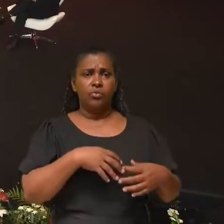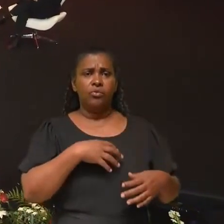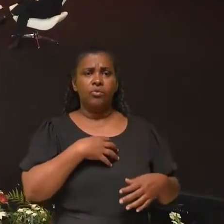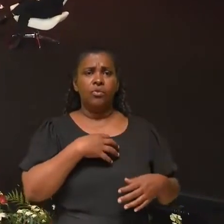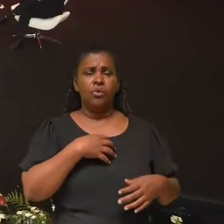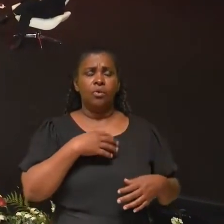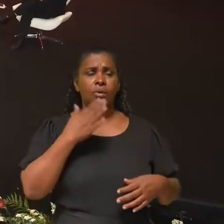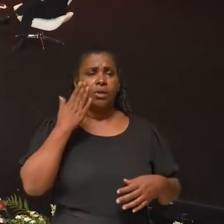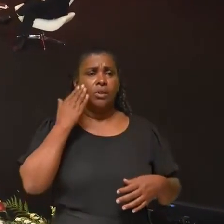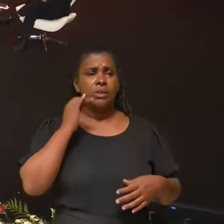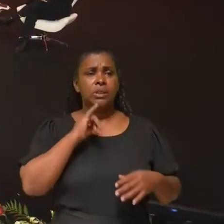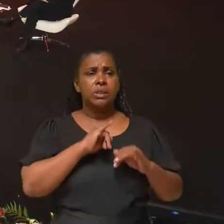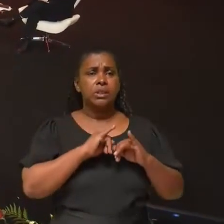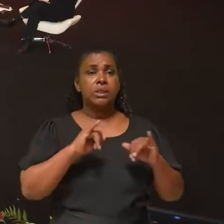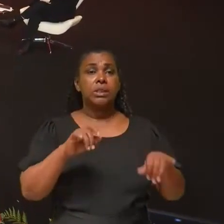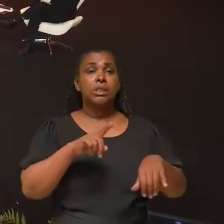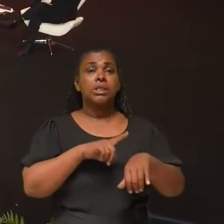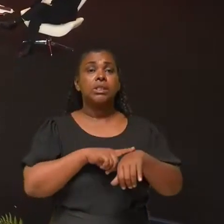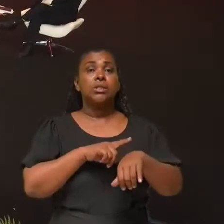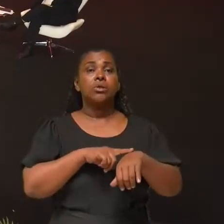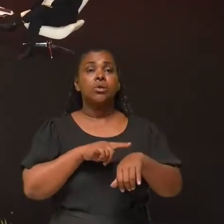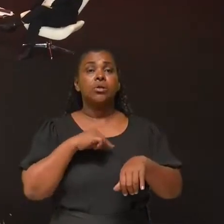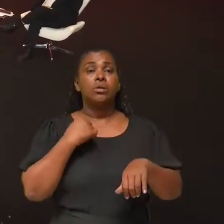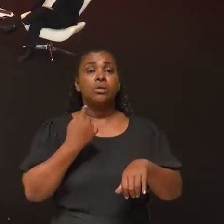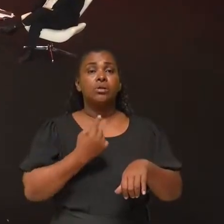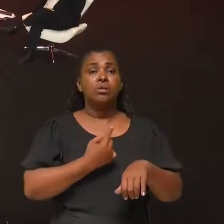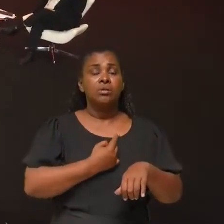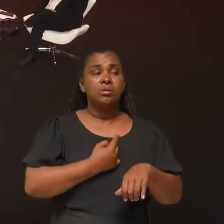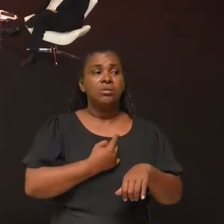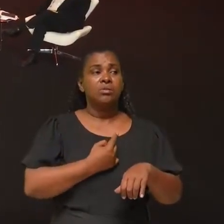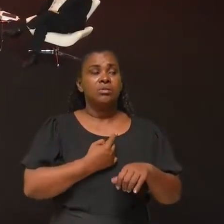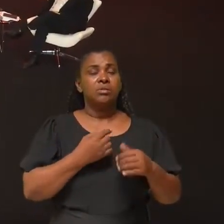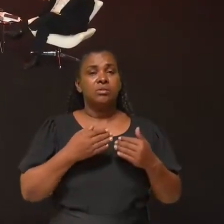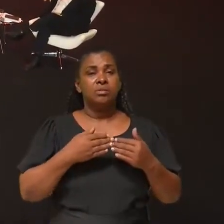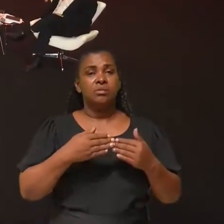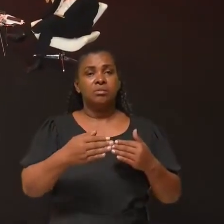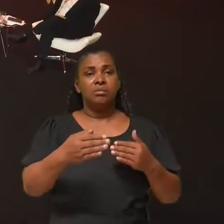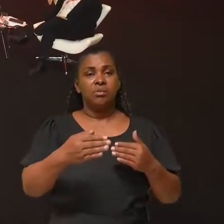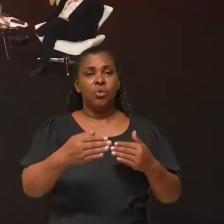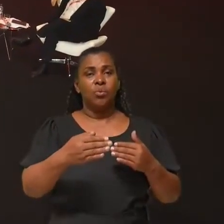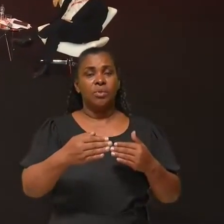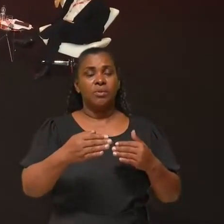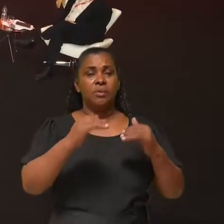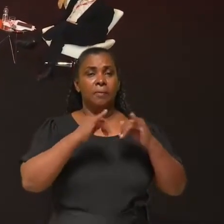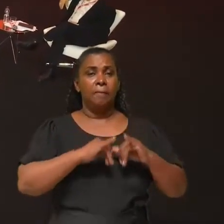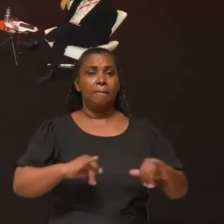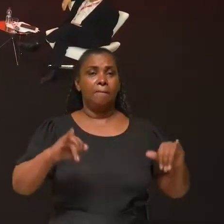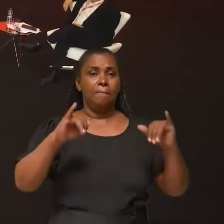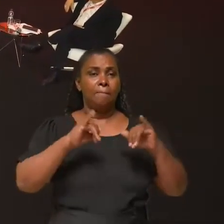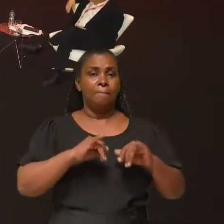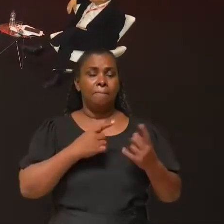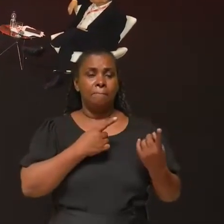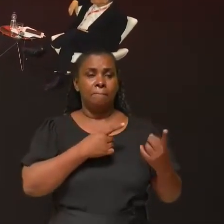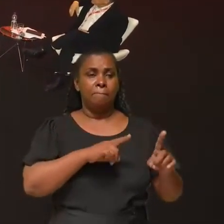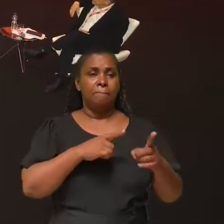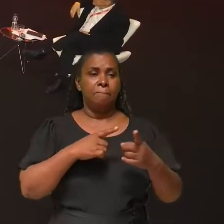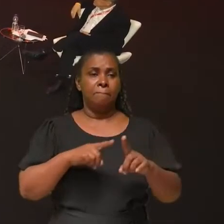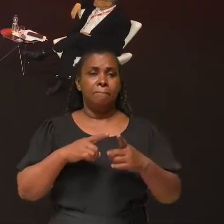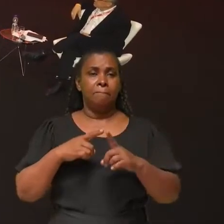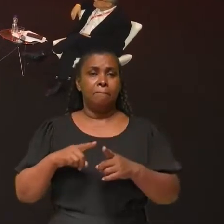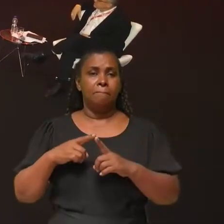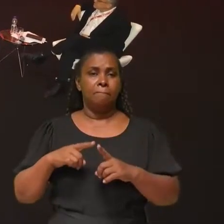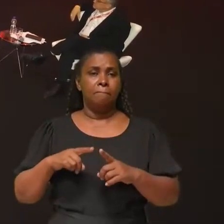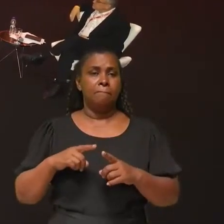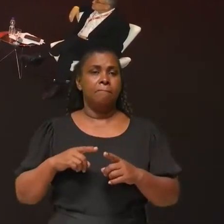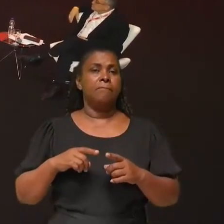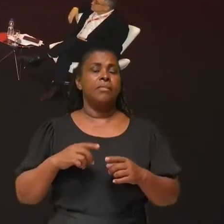horas, mais ou menos, eles deram o start na campanha de ataque que a candidatura oposta lá em Natal começou